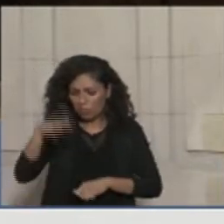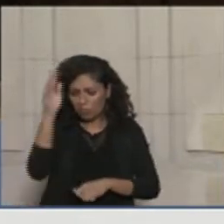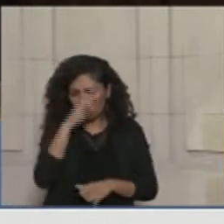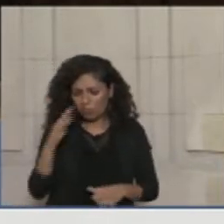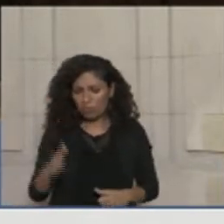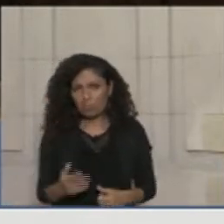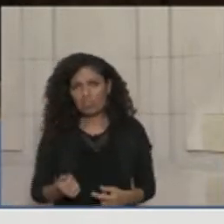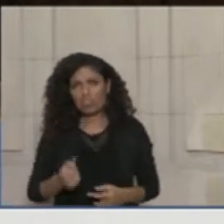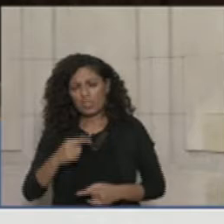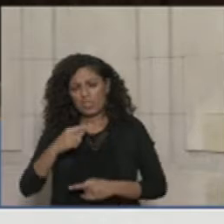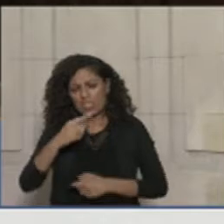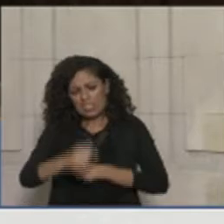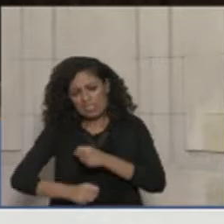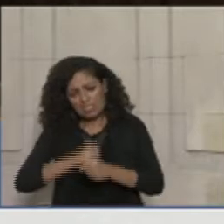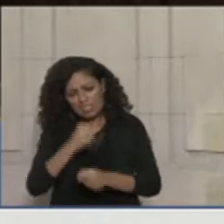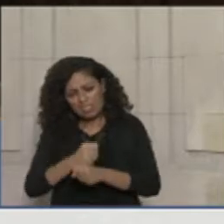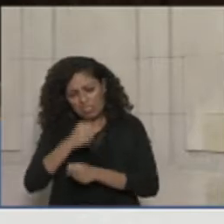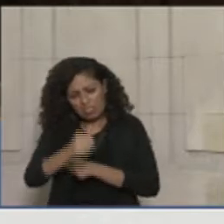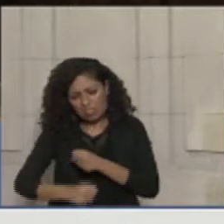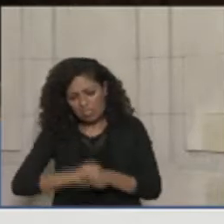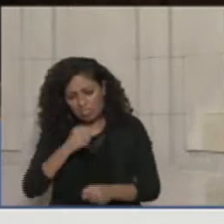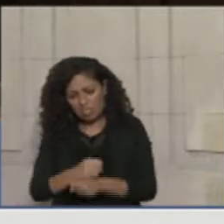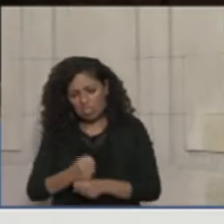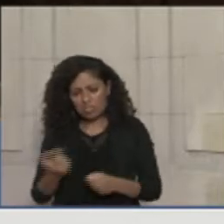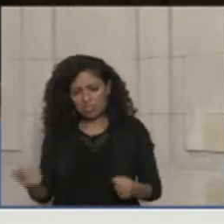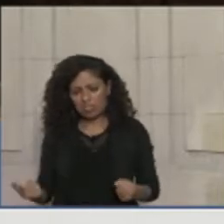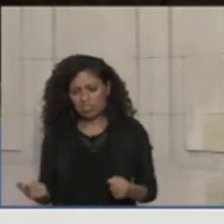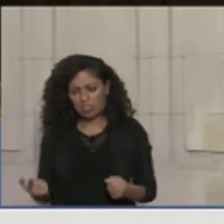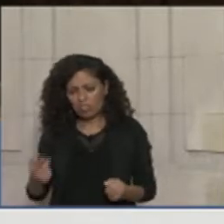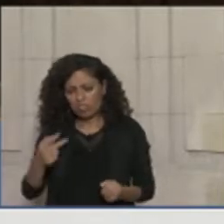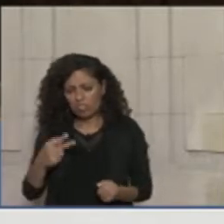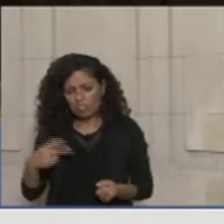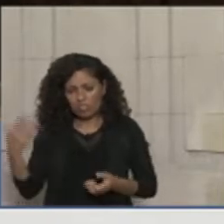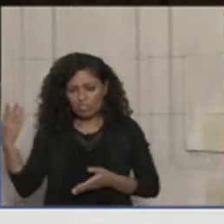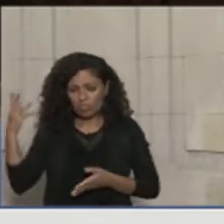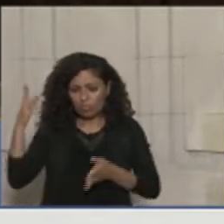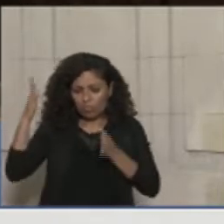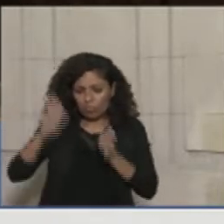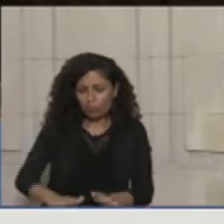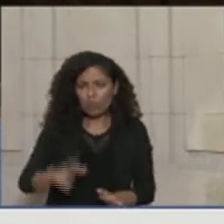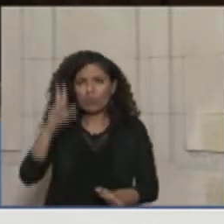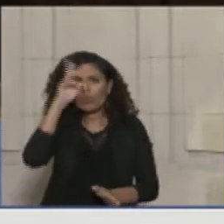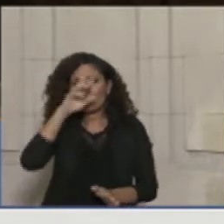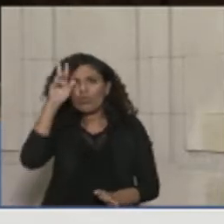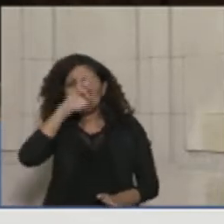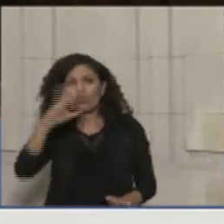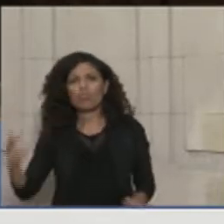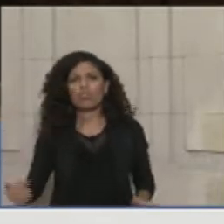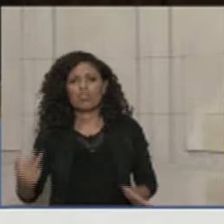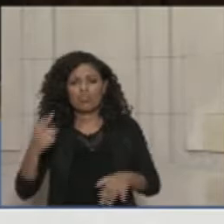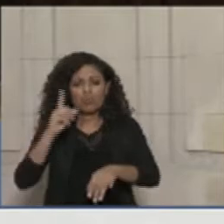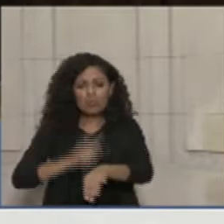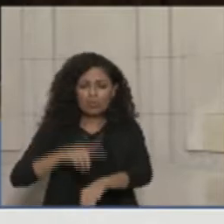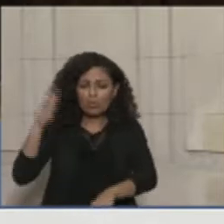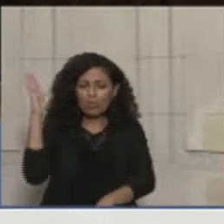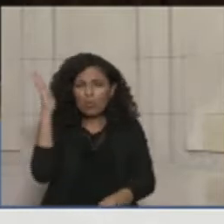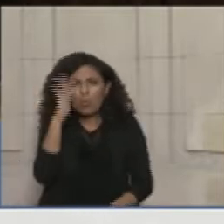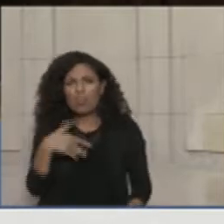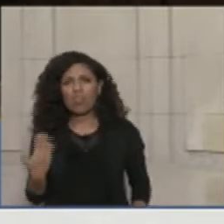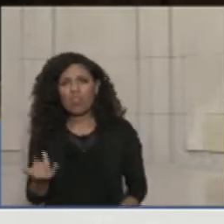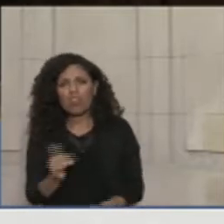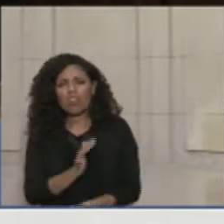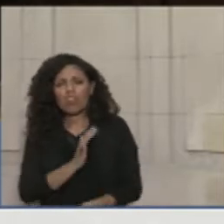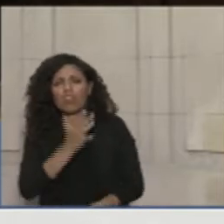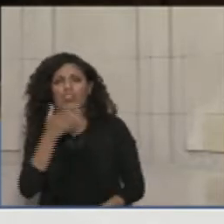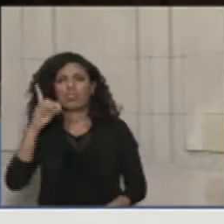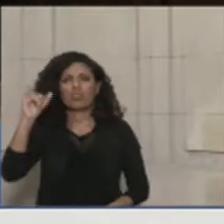dos anos essa chaga na sua história de ter vivido um período tão longo dessa dura